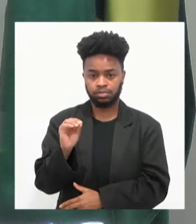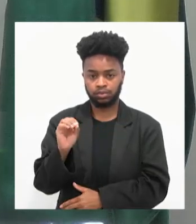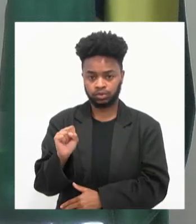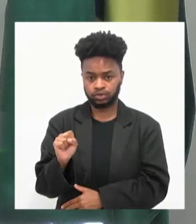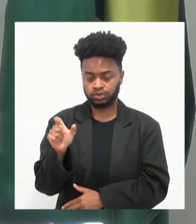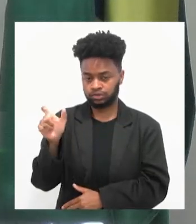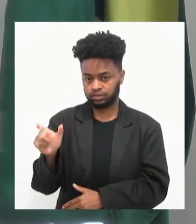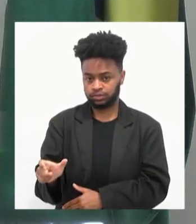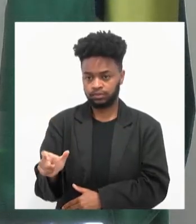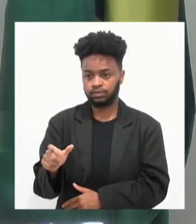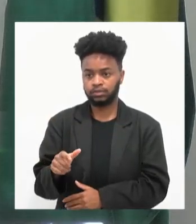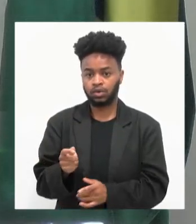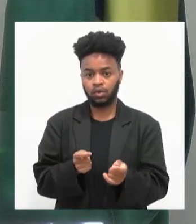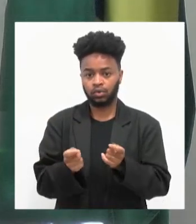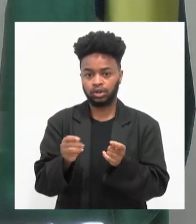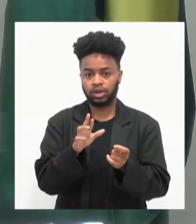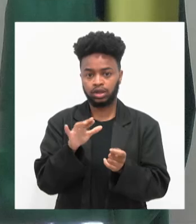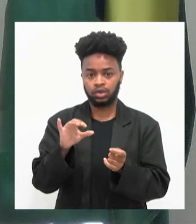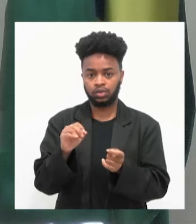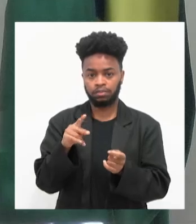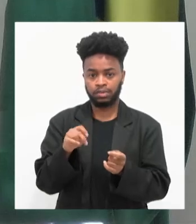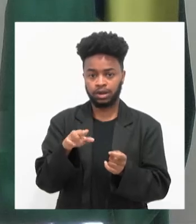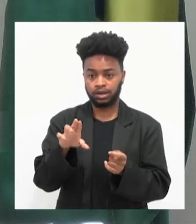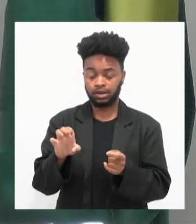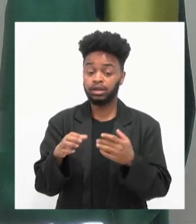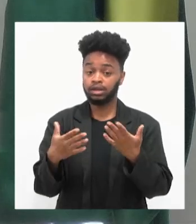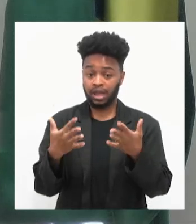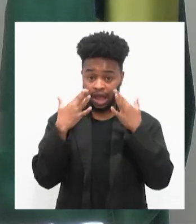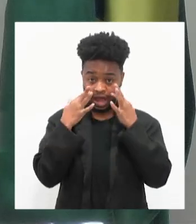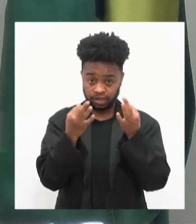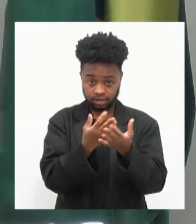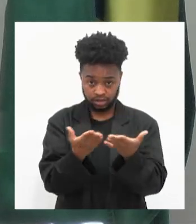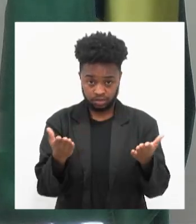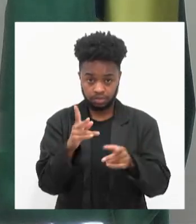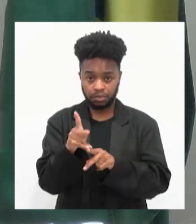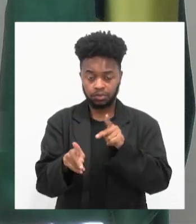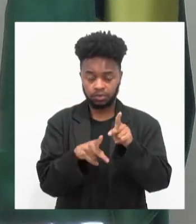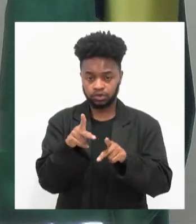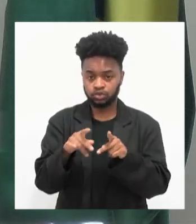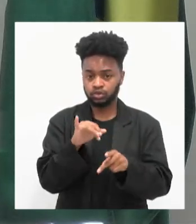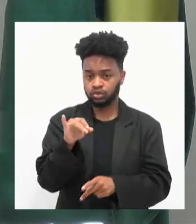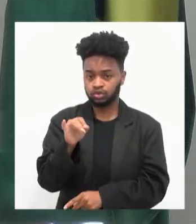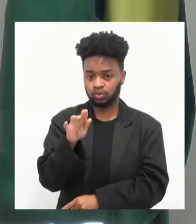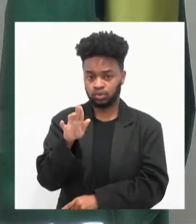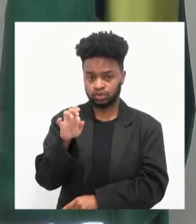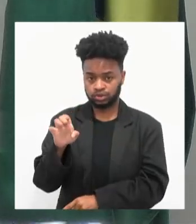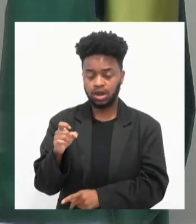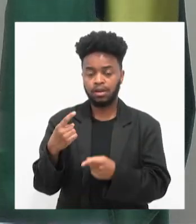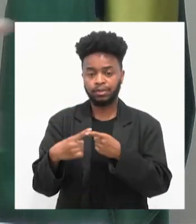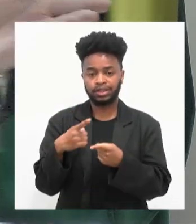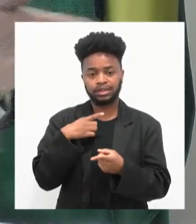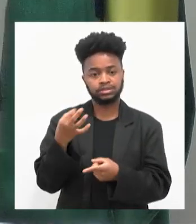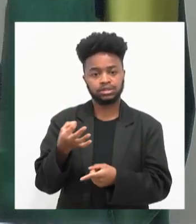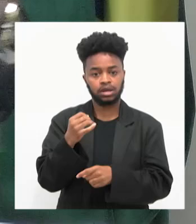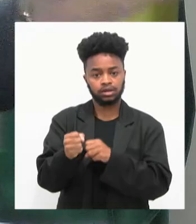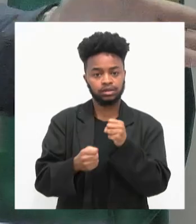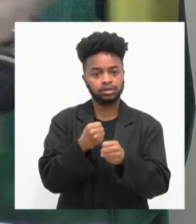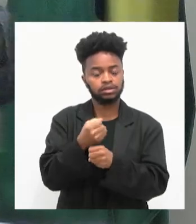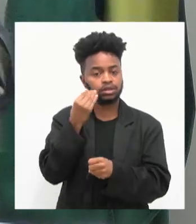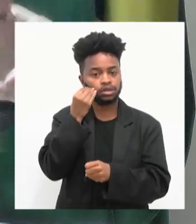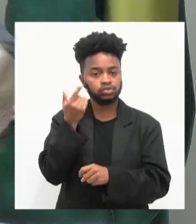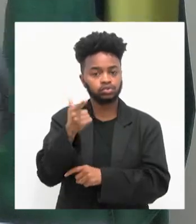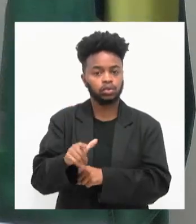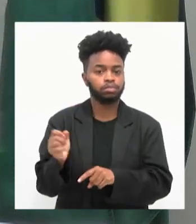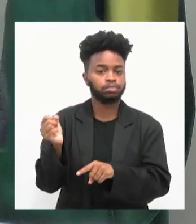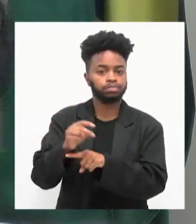do Rio Parque, esse que atormenta. E aí, população, se atentem a esse nome, tá? Jorge Esteves, porque com certeza no que vem ele vai tentar mais uma vez uma vaga na Câmara Federal